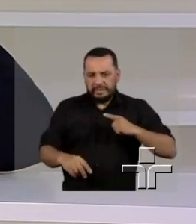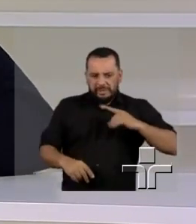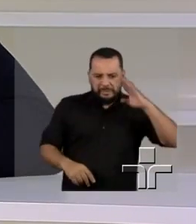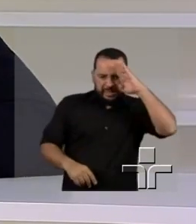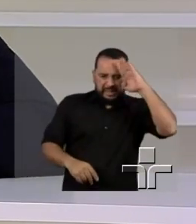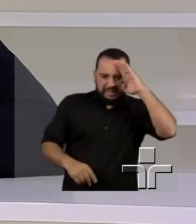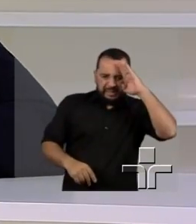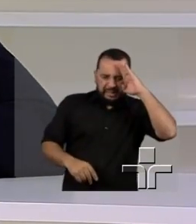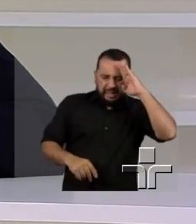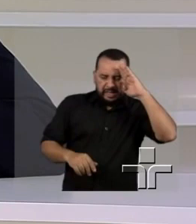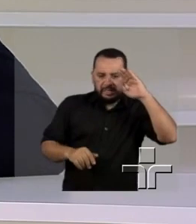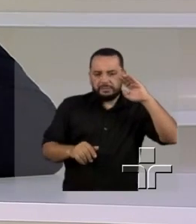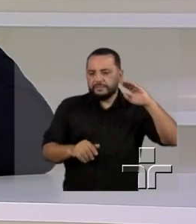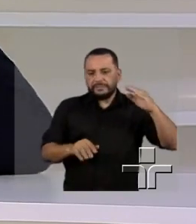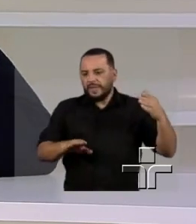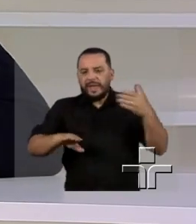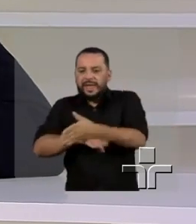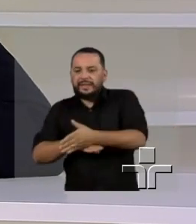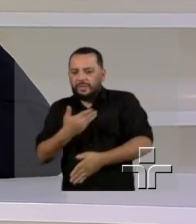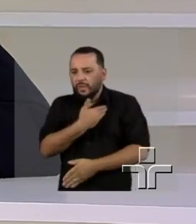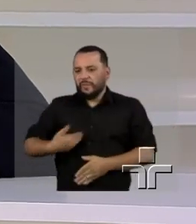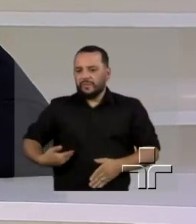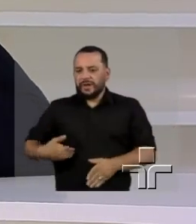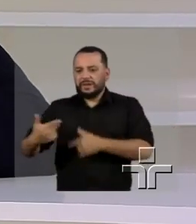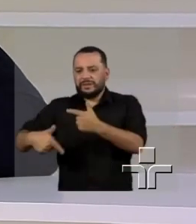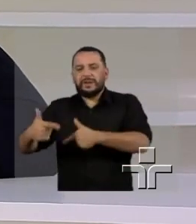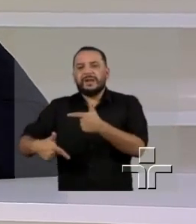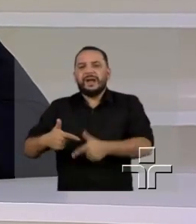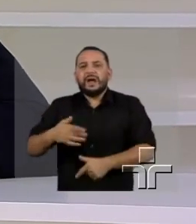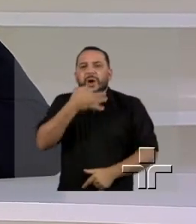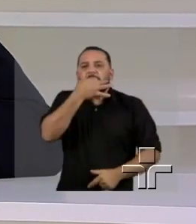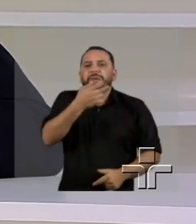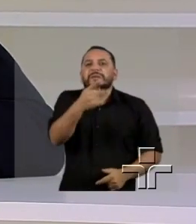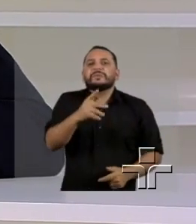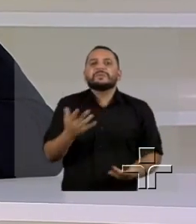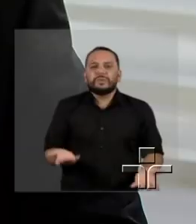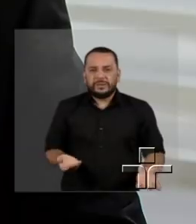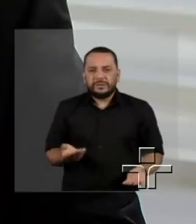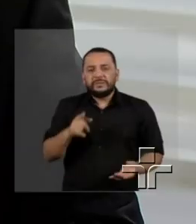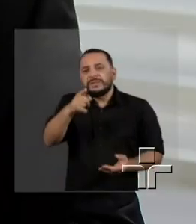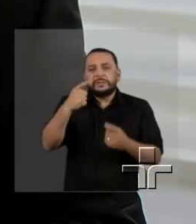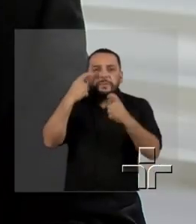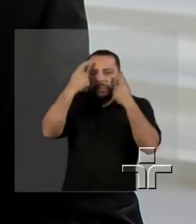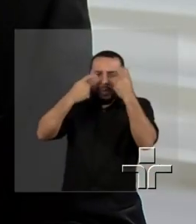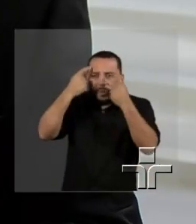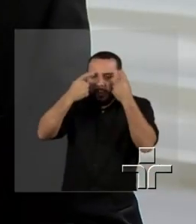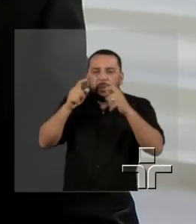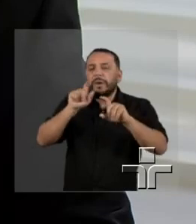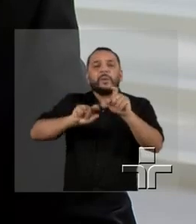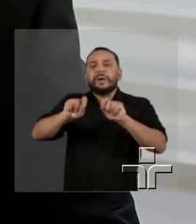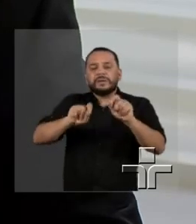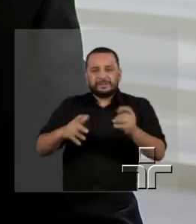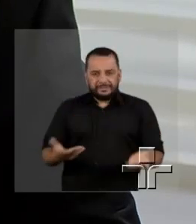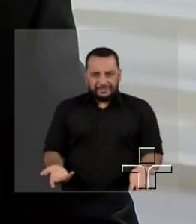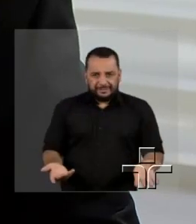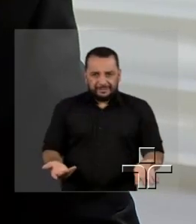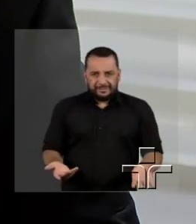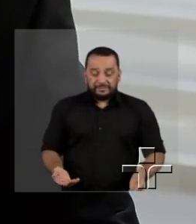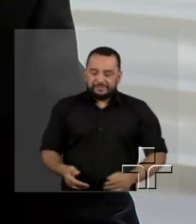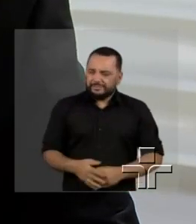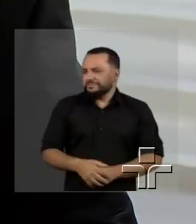mais próximos ali, é o caso do GSI, é o caso da Casa Civil, é o caso da Secretaria-Geral e o caso